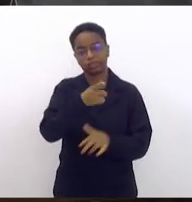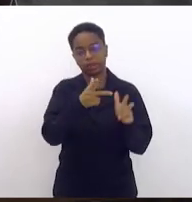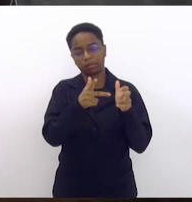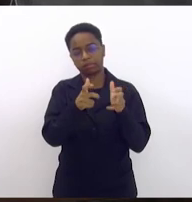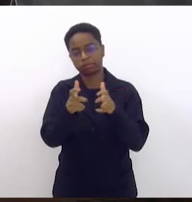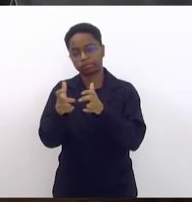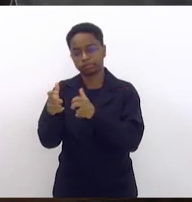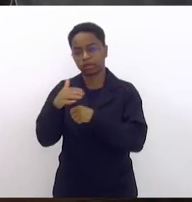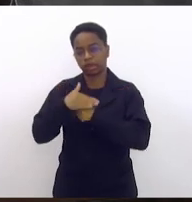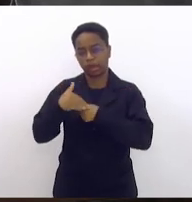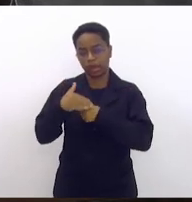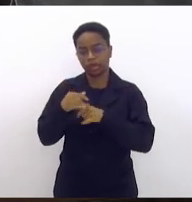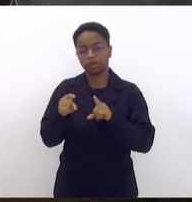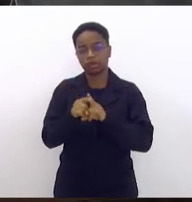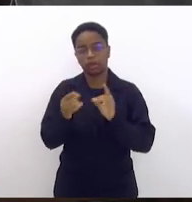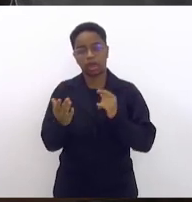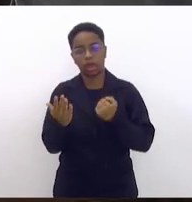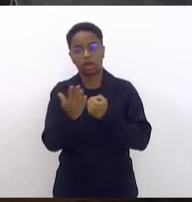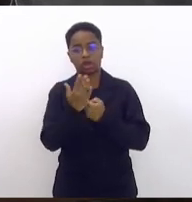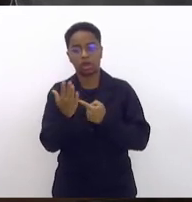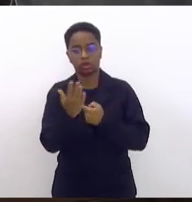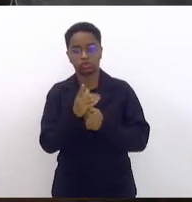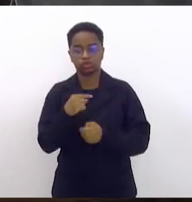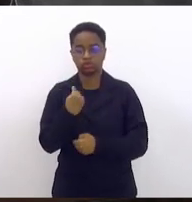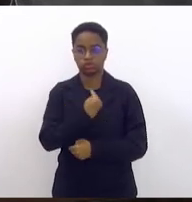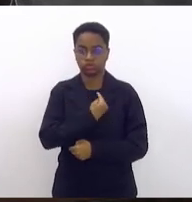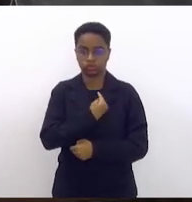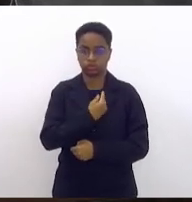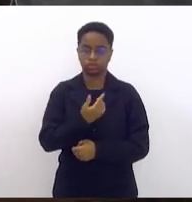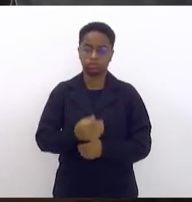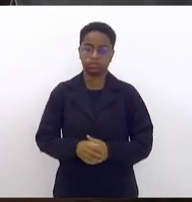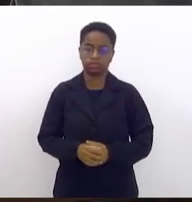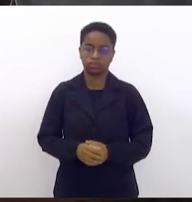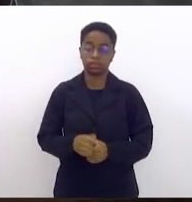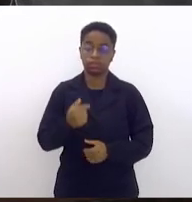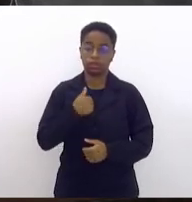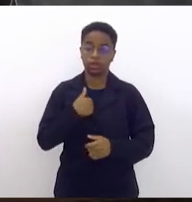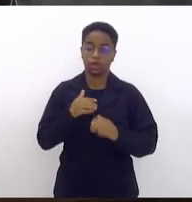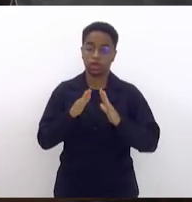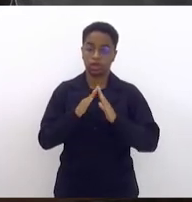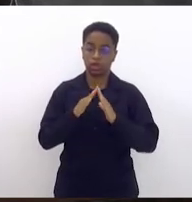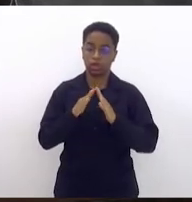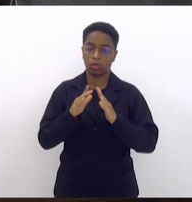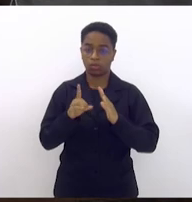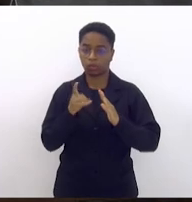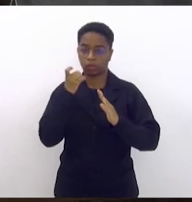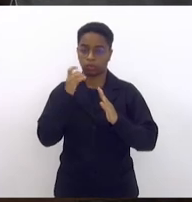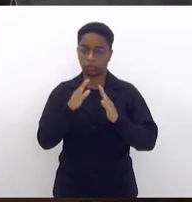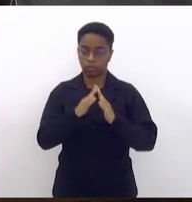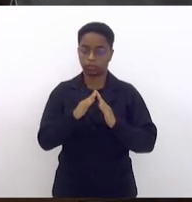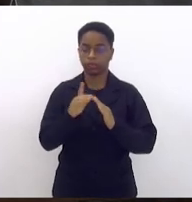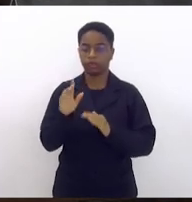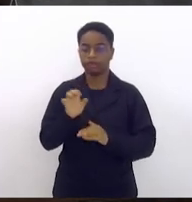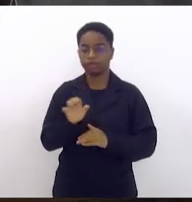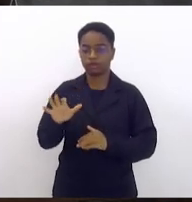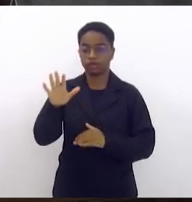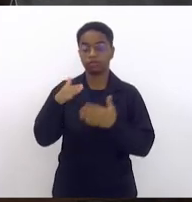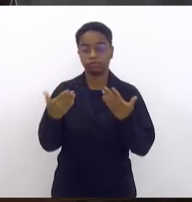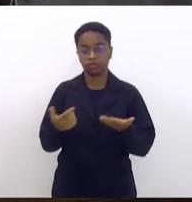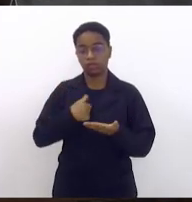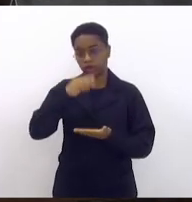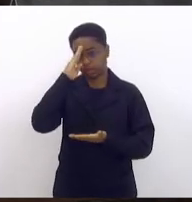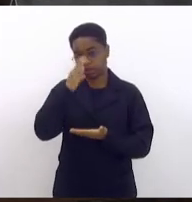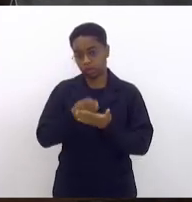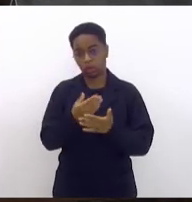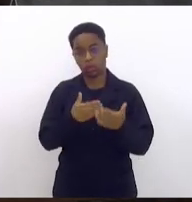bastante carinho e vai nos auxiliar eh eu vim de uma comunidade então eu acredito que qualquer um pode chegar onde